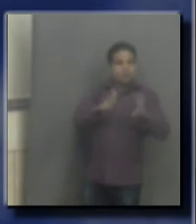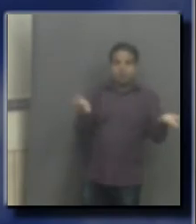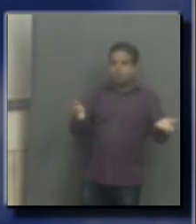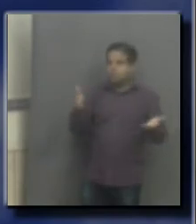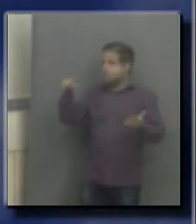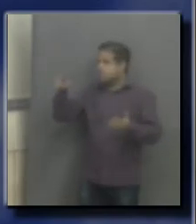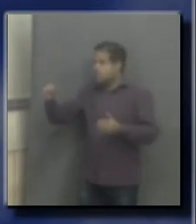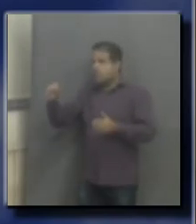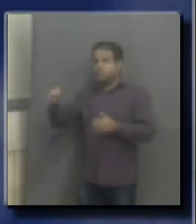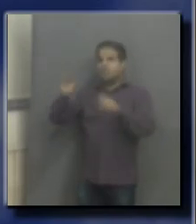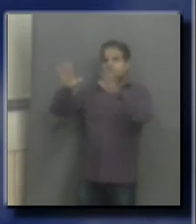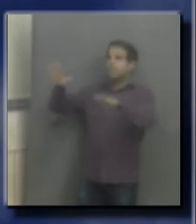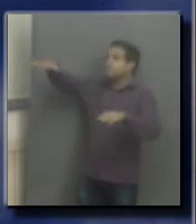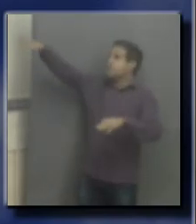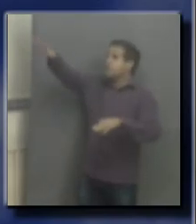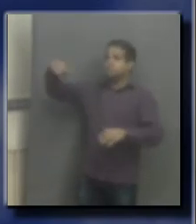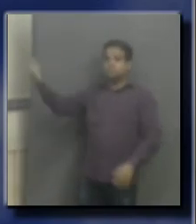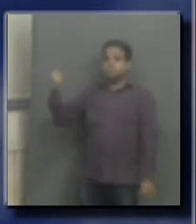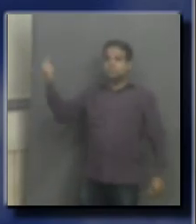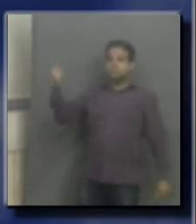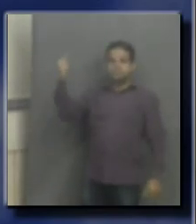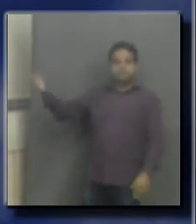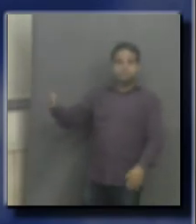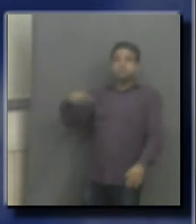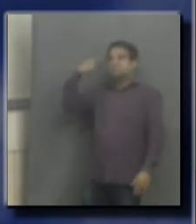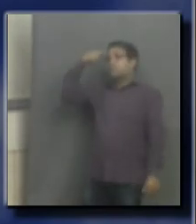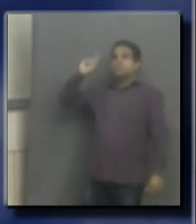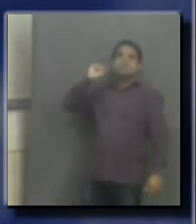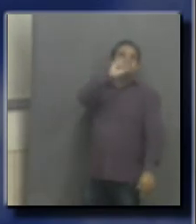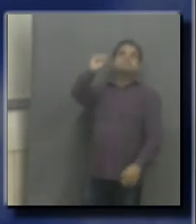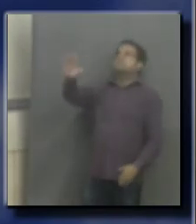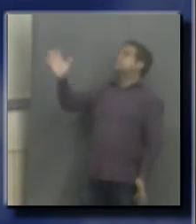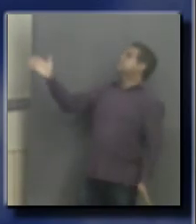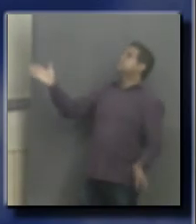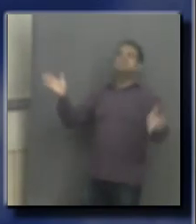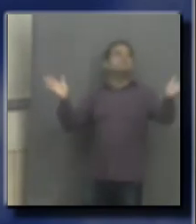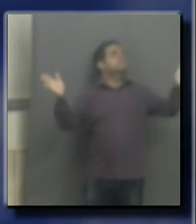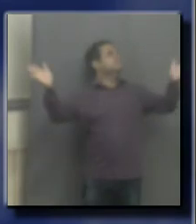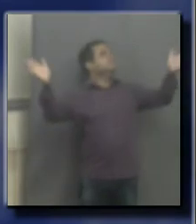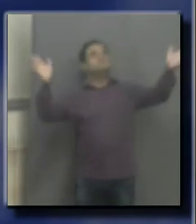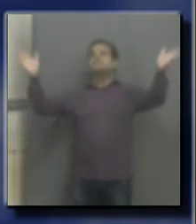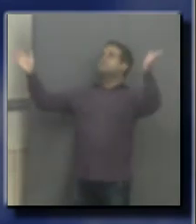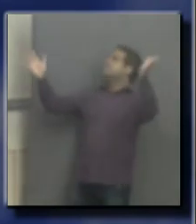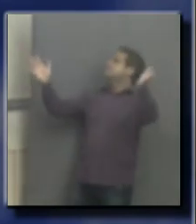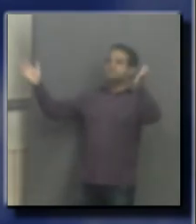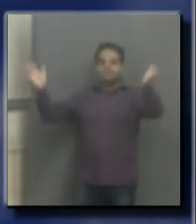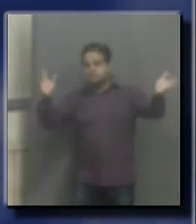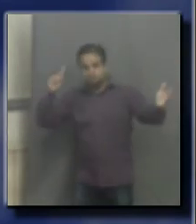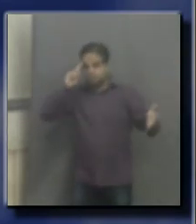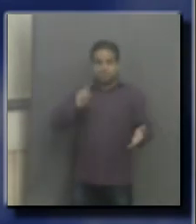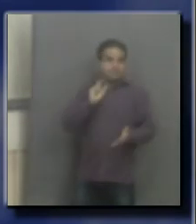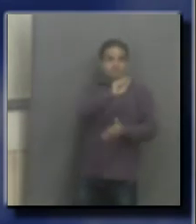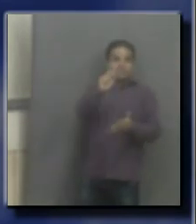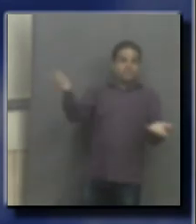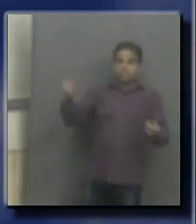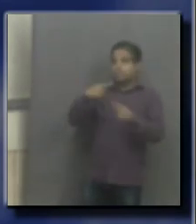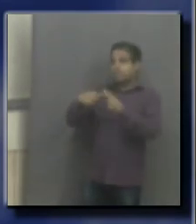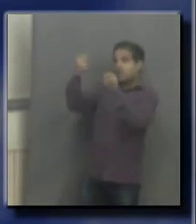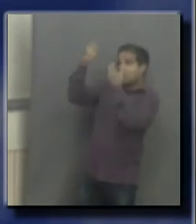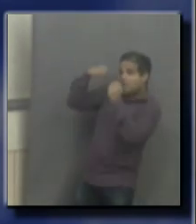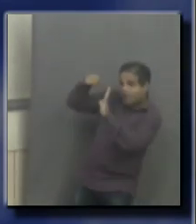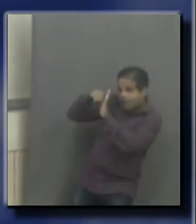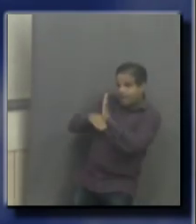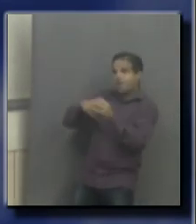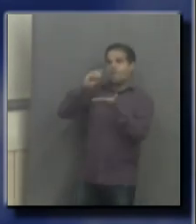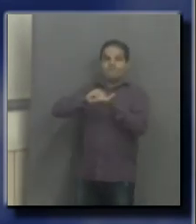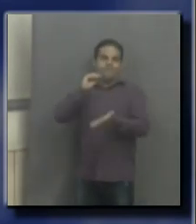70 ele ficava no campo, sozinho, sem ter ideia do que ele estava fazendo lá, né? Porque nós não temos nenhuma regulamentação sobre